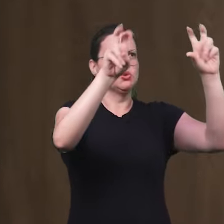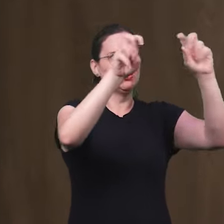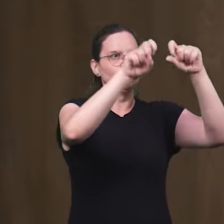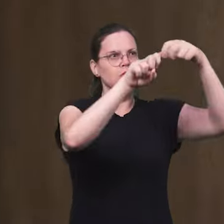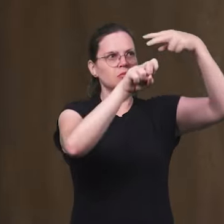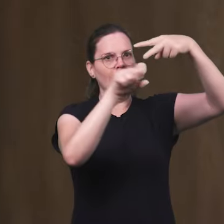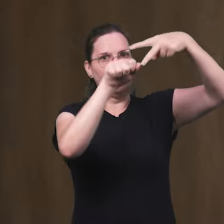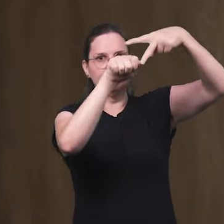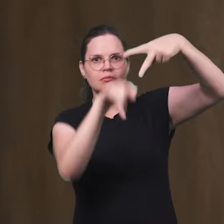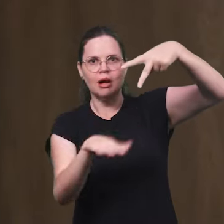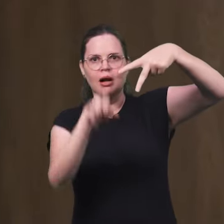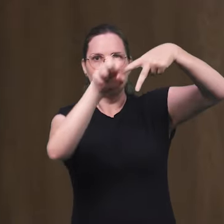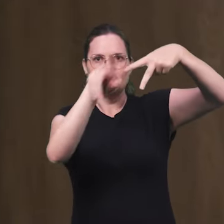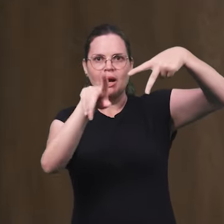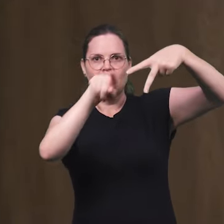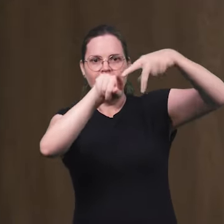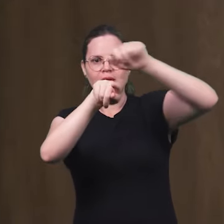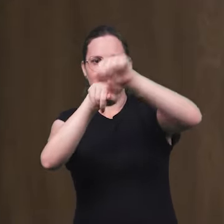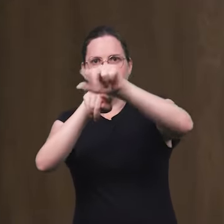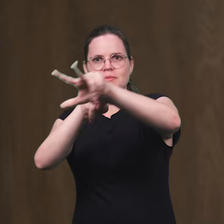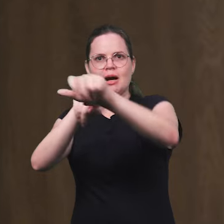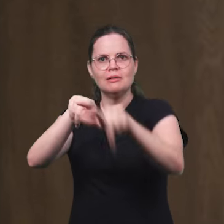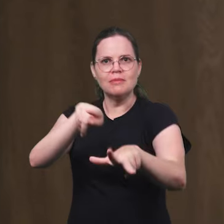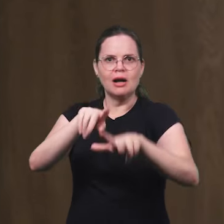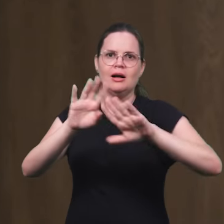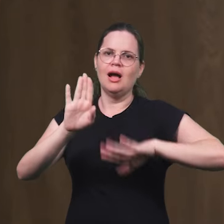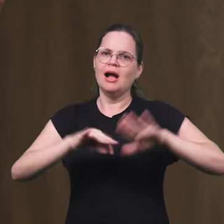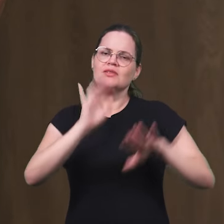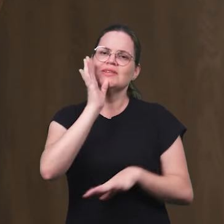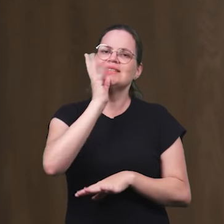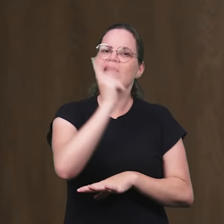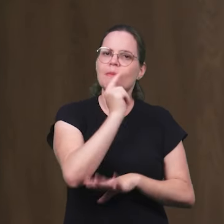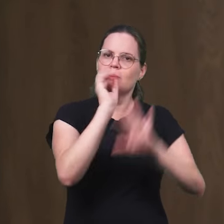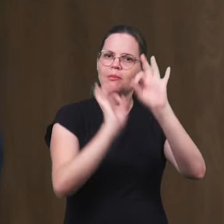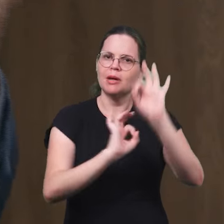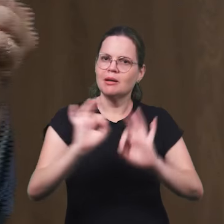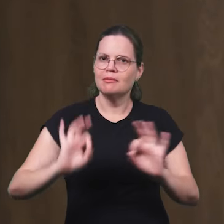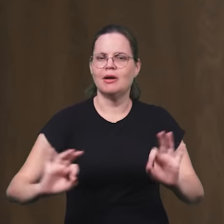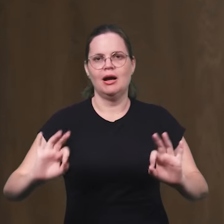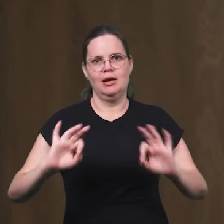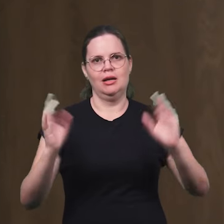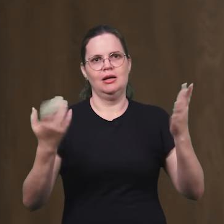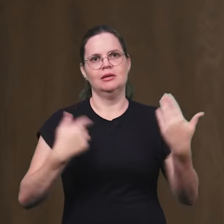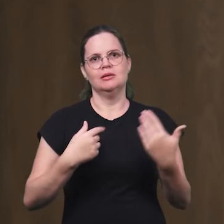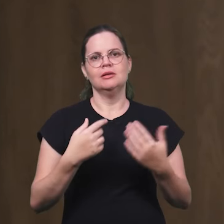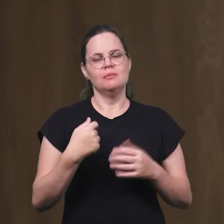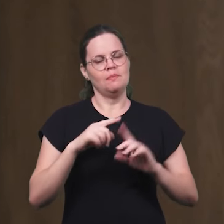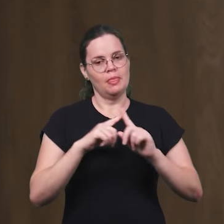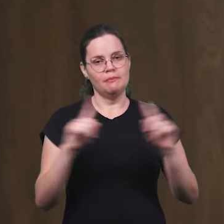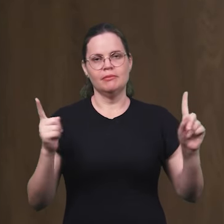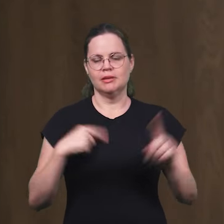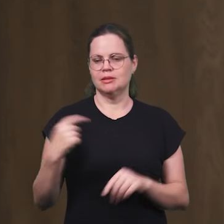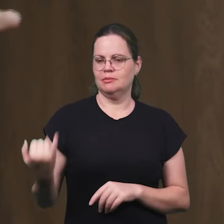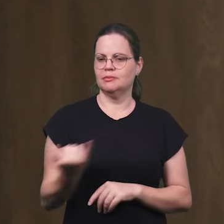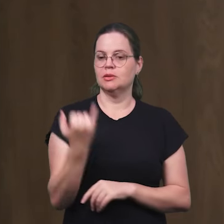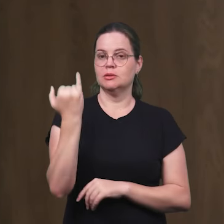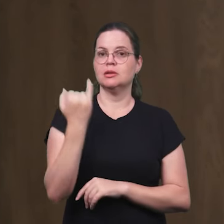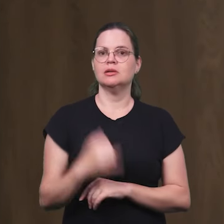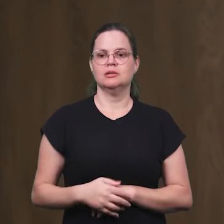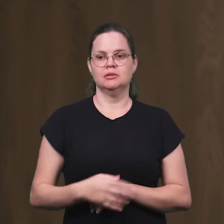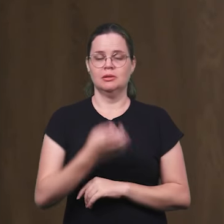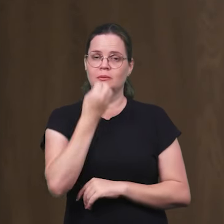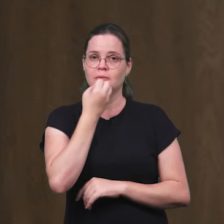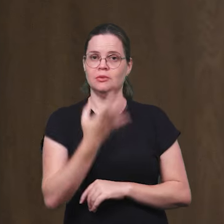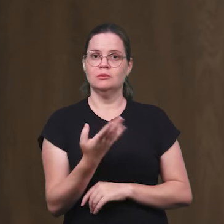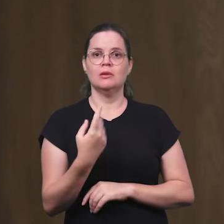eu gosto bastante. Às vezes a gente tem que ter um cuidado porque às vezes demora um tempo para você produzir um mapa mental. Mas a IA pode